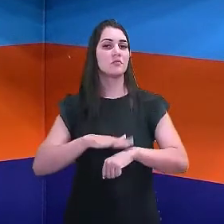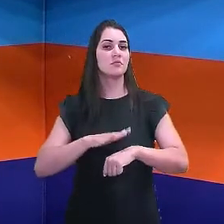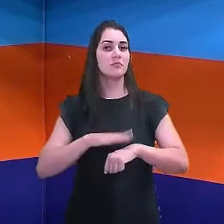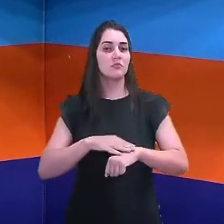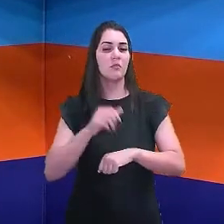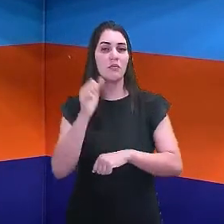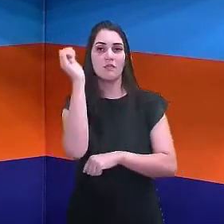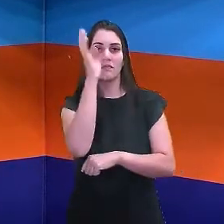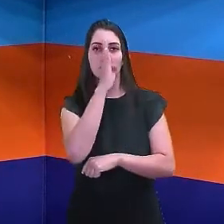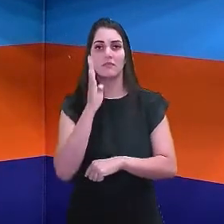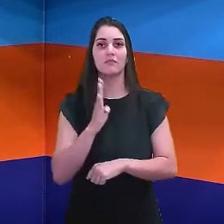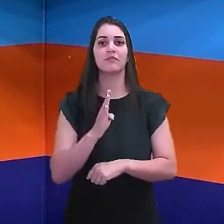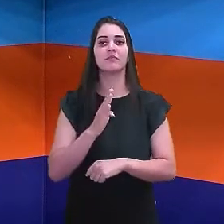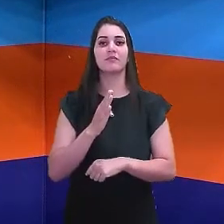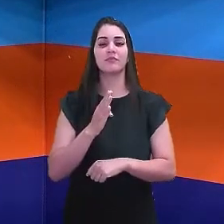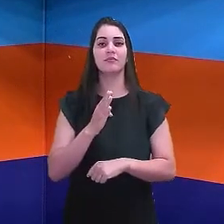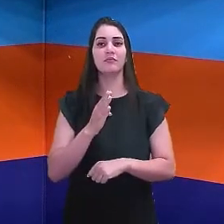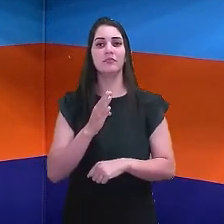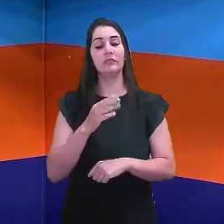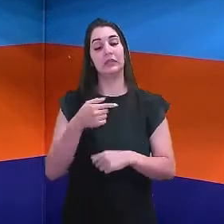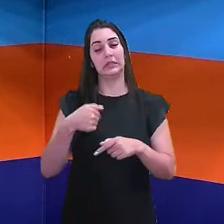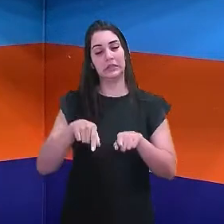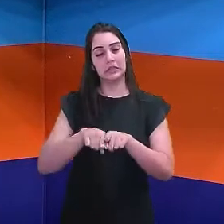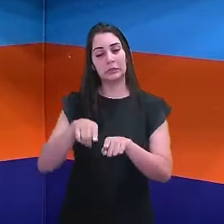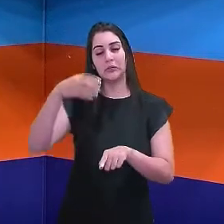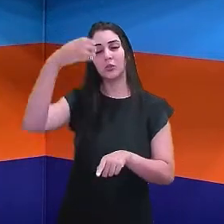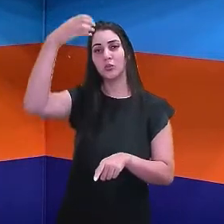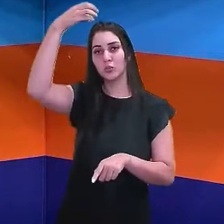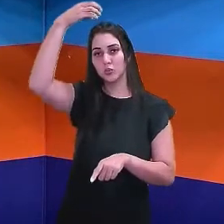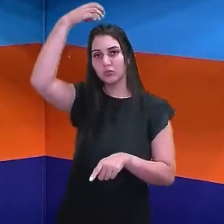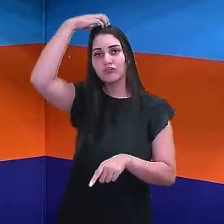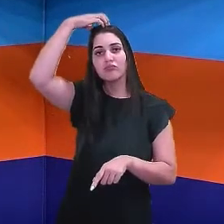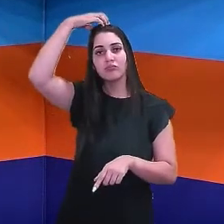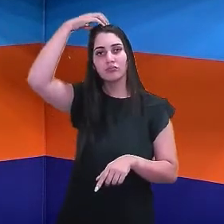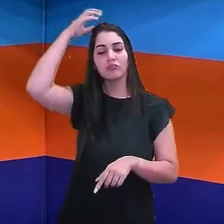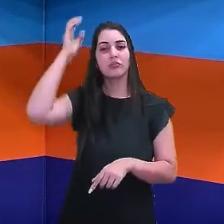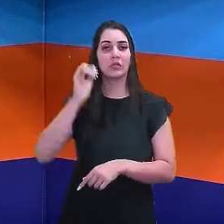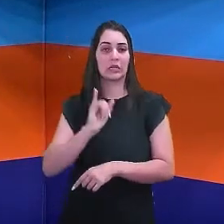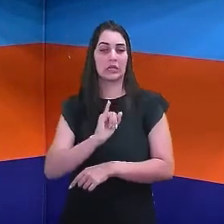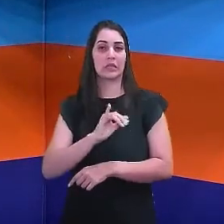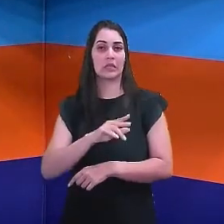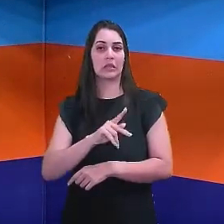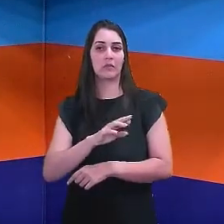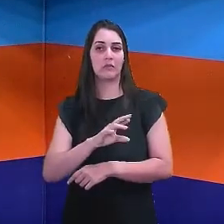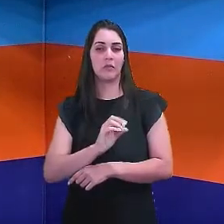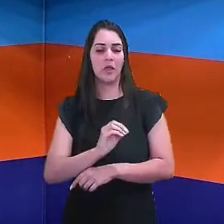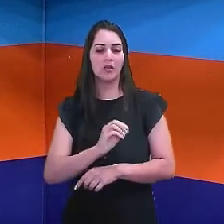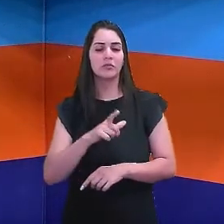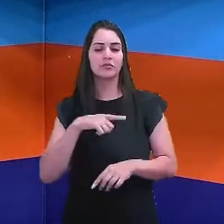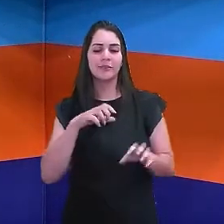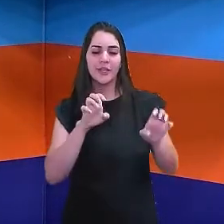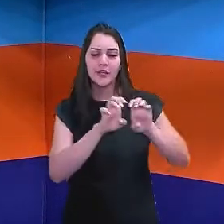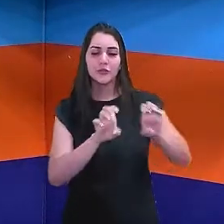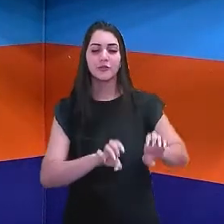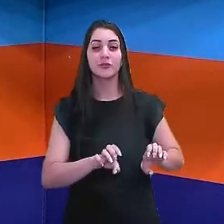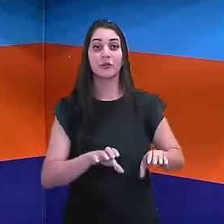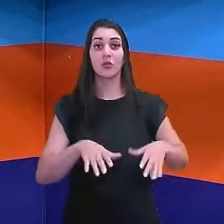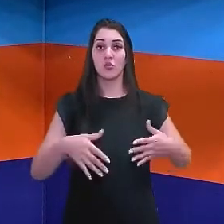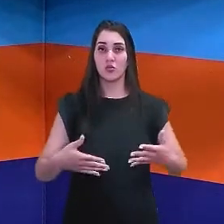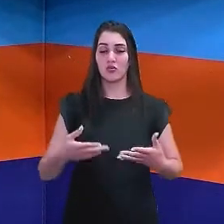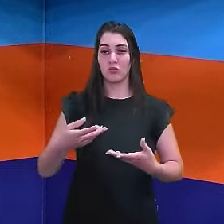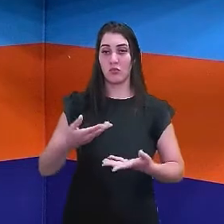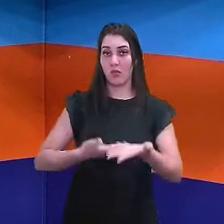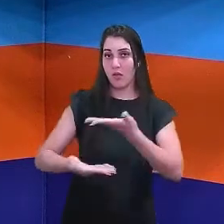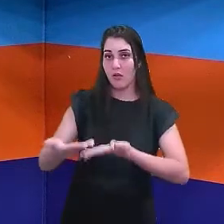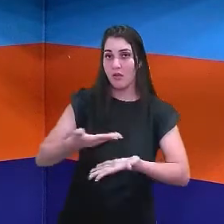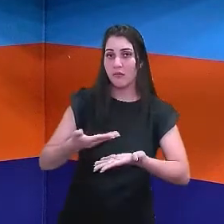o Brasil, enquanto império, estava estruturado. Então, com relação à economia no